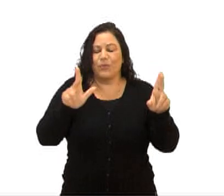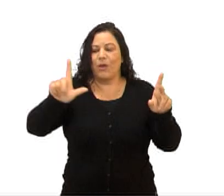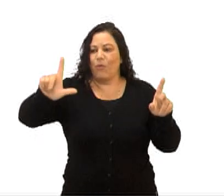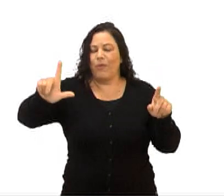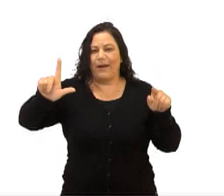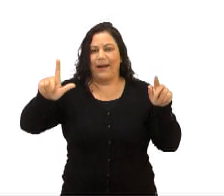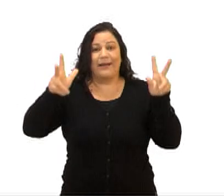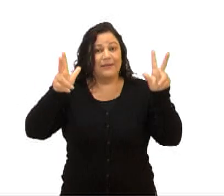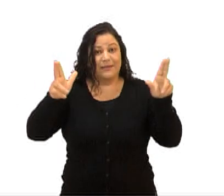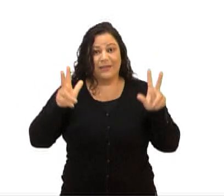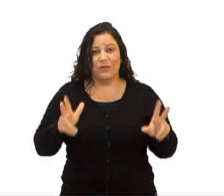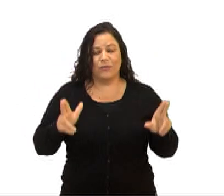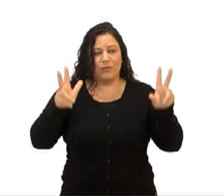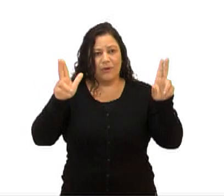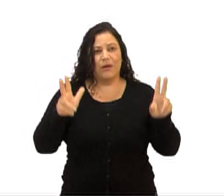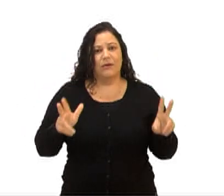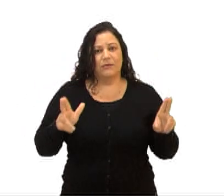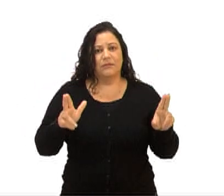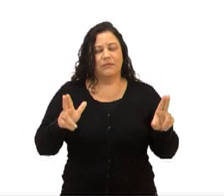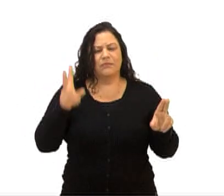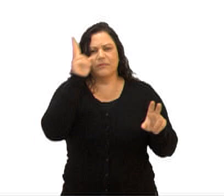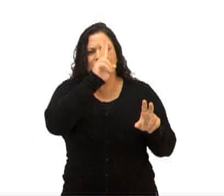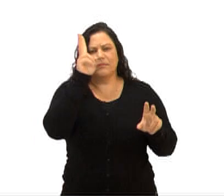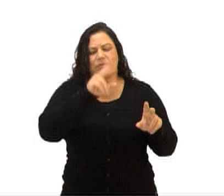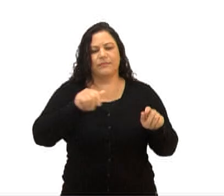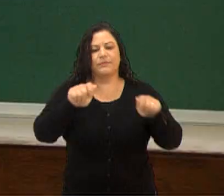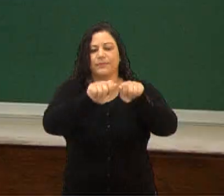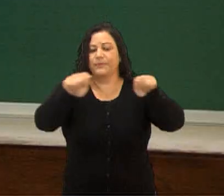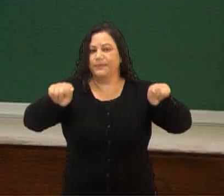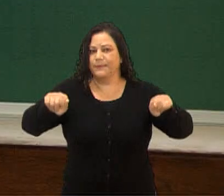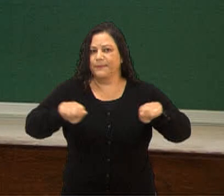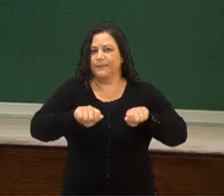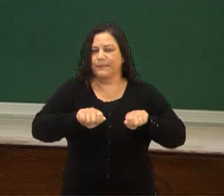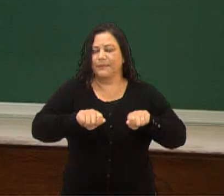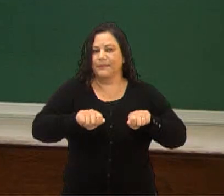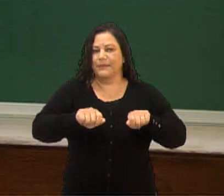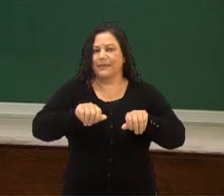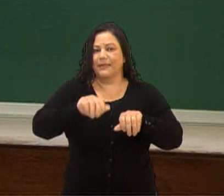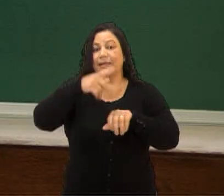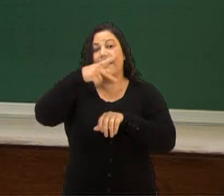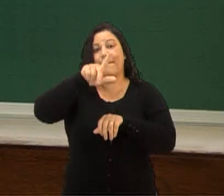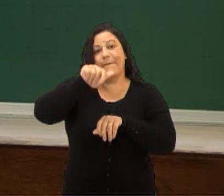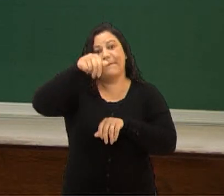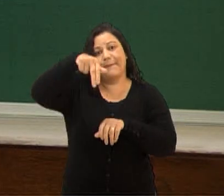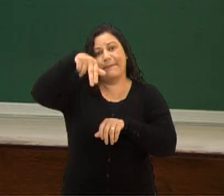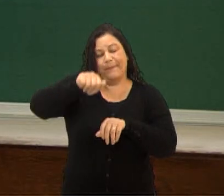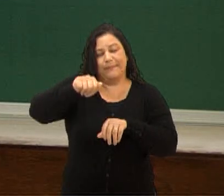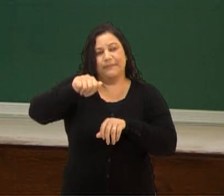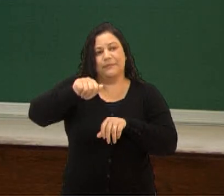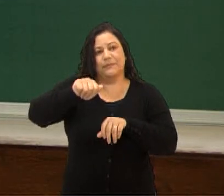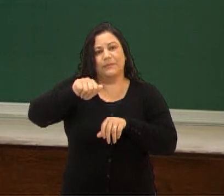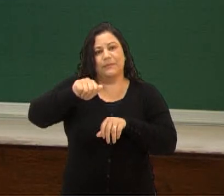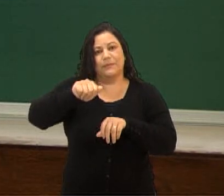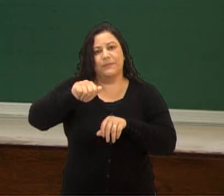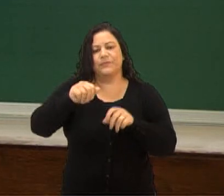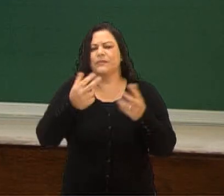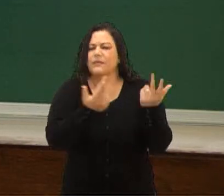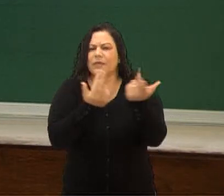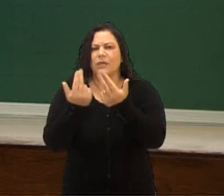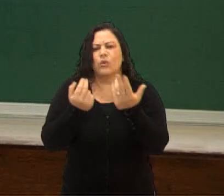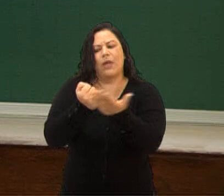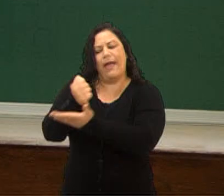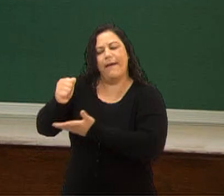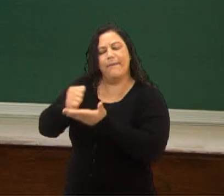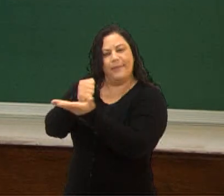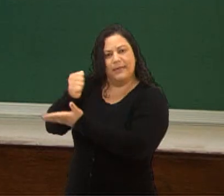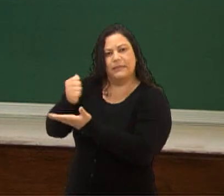plana, lembra que eu falei? A gente primeiro faz a área da figura plana para depois juntar? Aqui também é a mesma coisa. Faz a área da base, vai usar 2 vezes